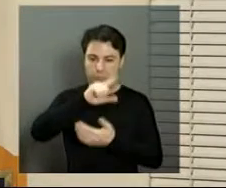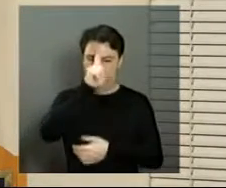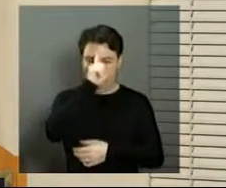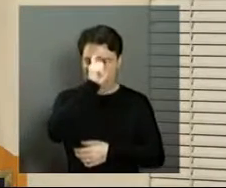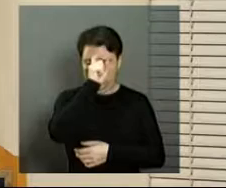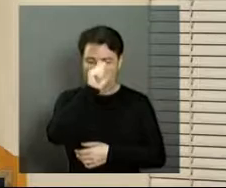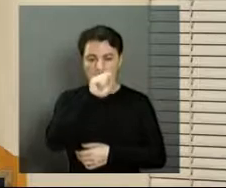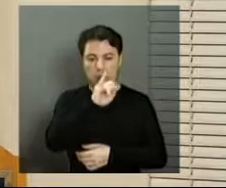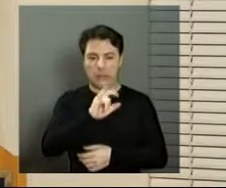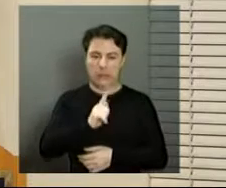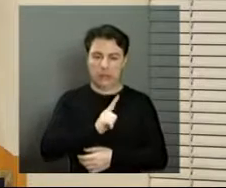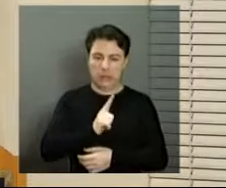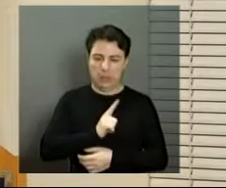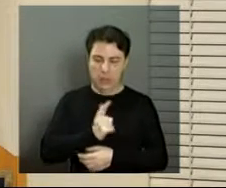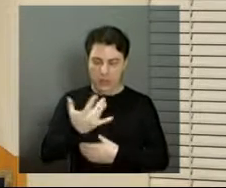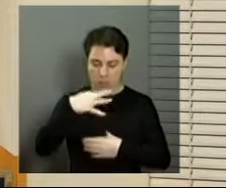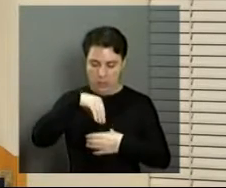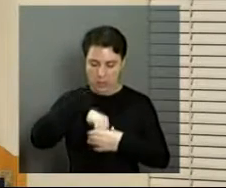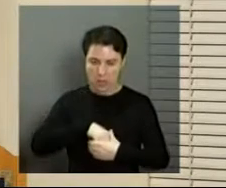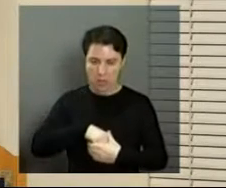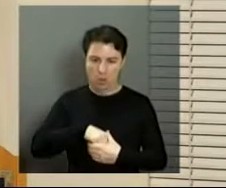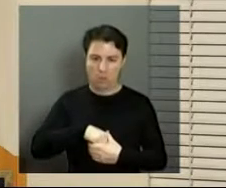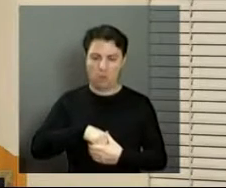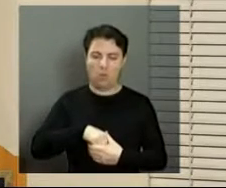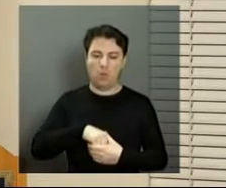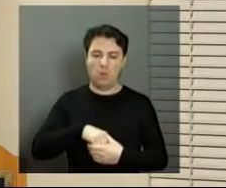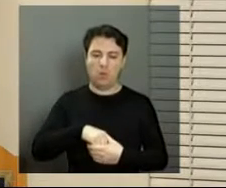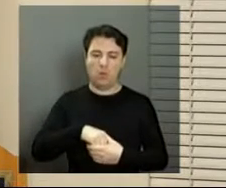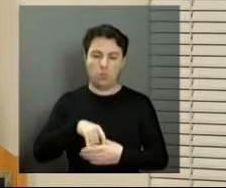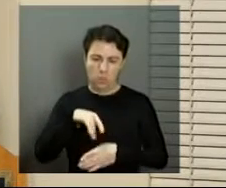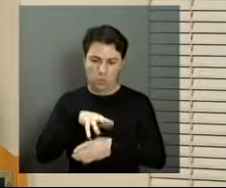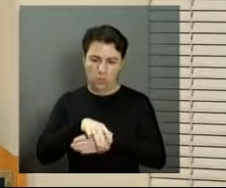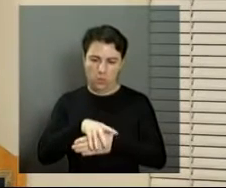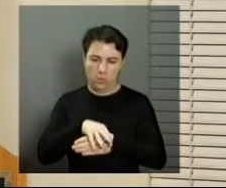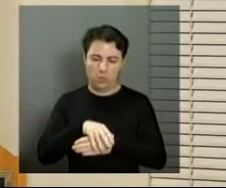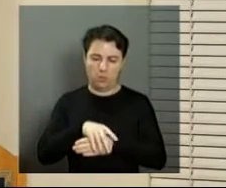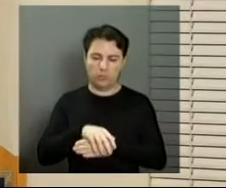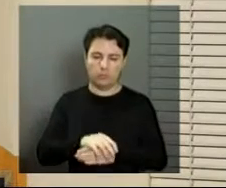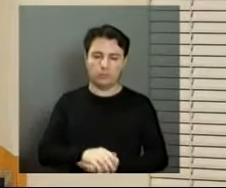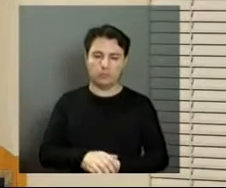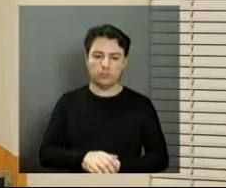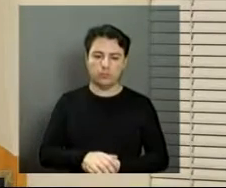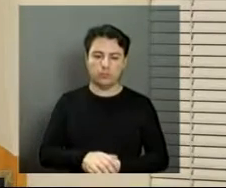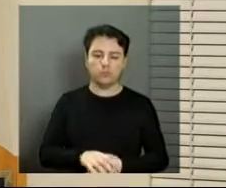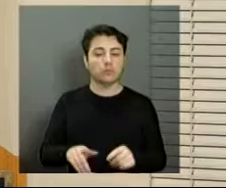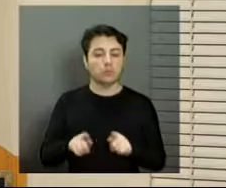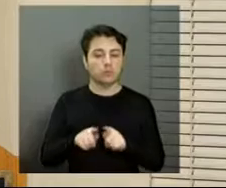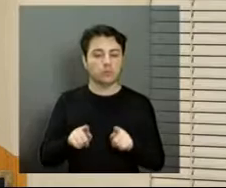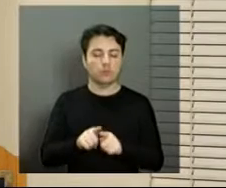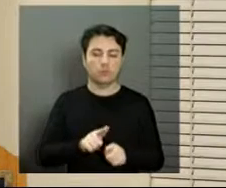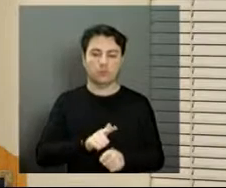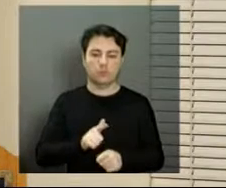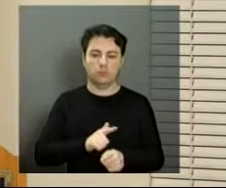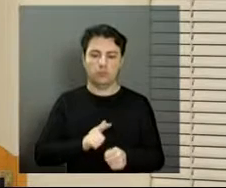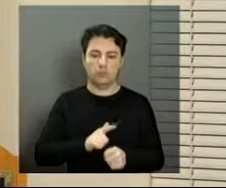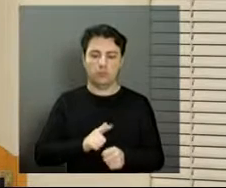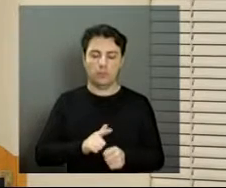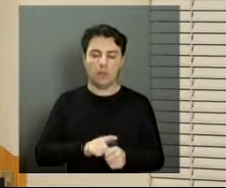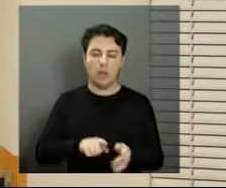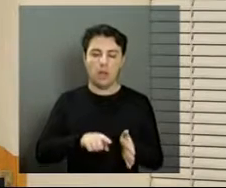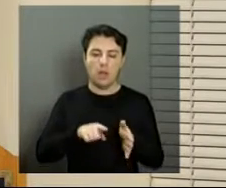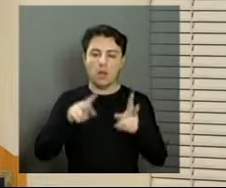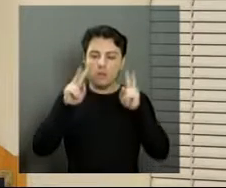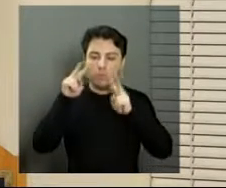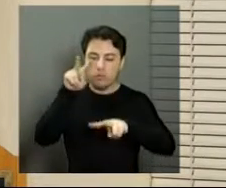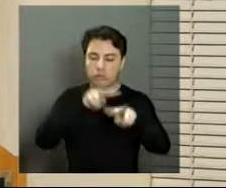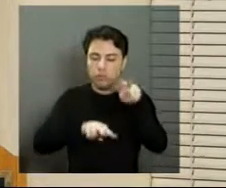independentemente da quantidade de vírus apresentada no corpo. Essa medida, somada à melhoria nas técnicas de diagnóstico e à